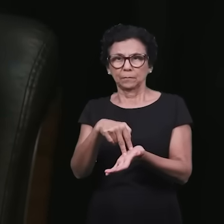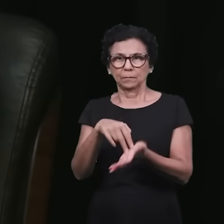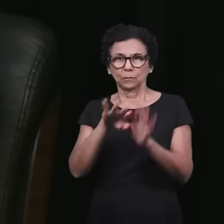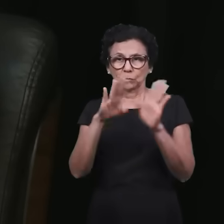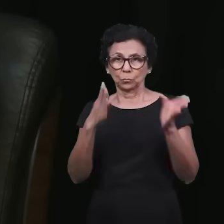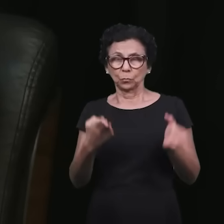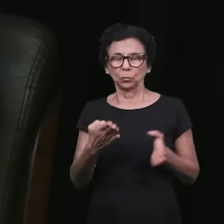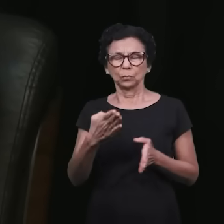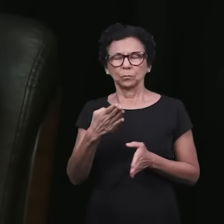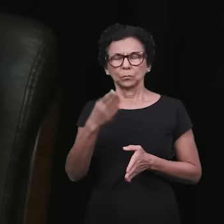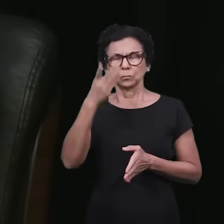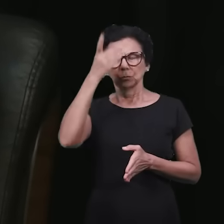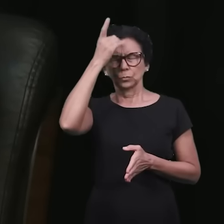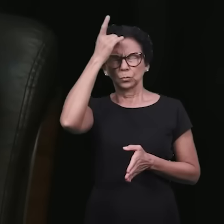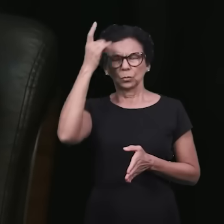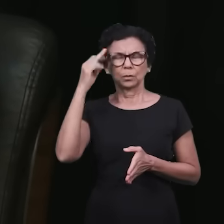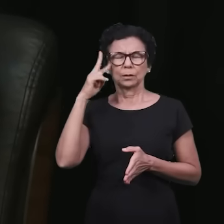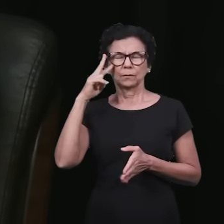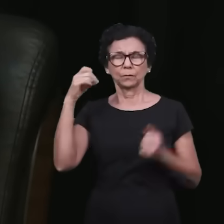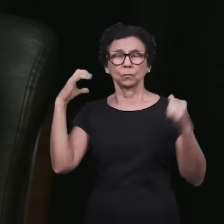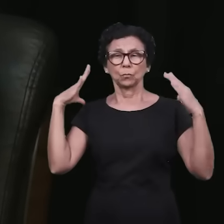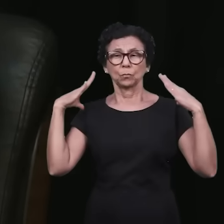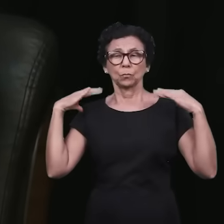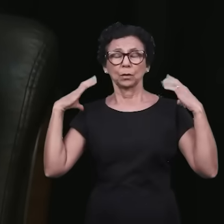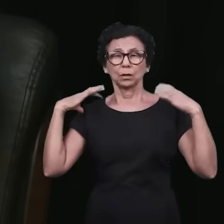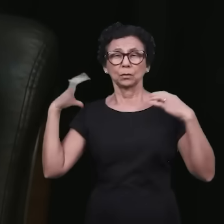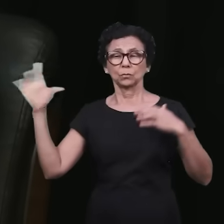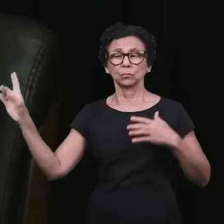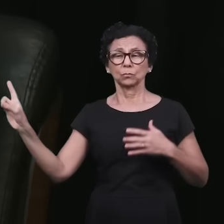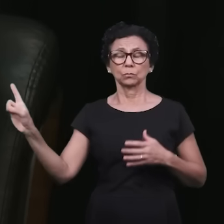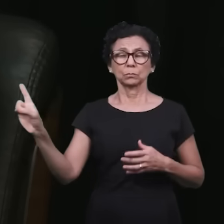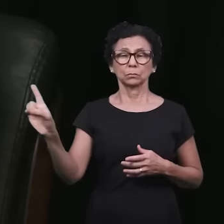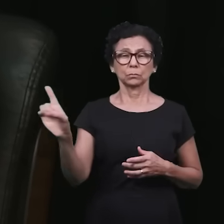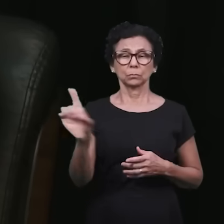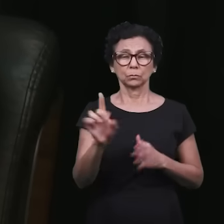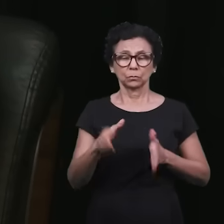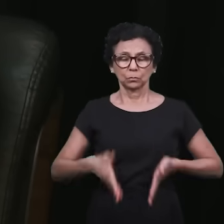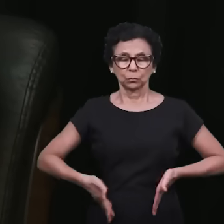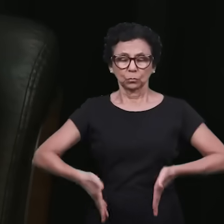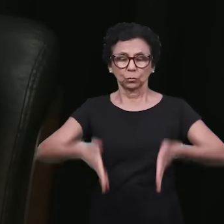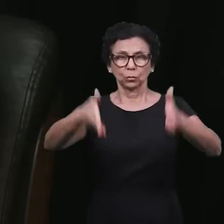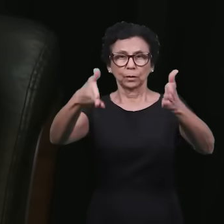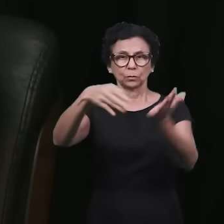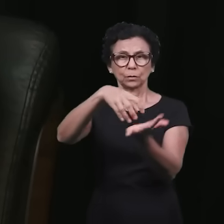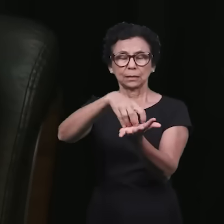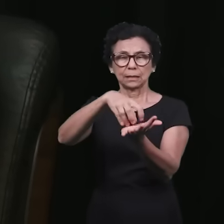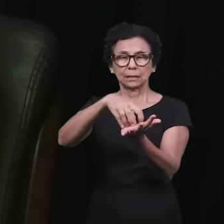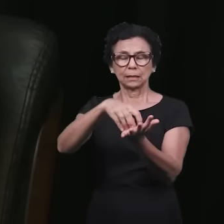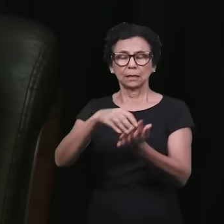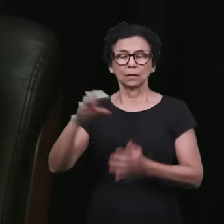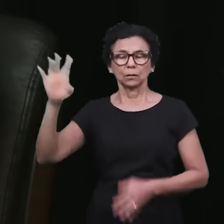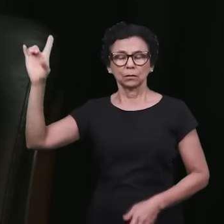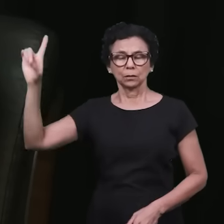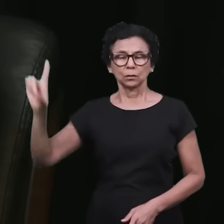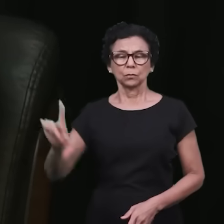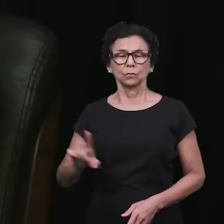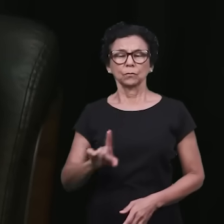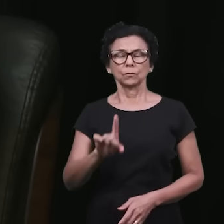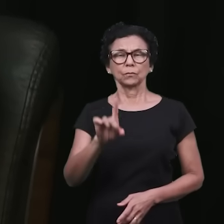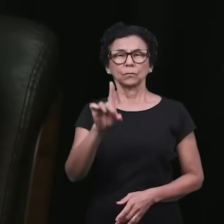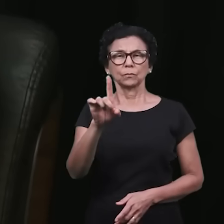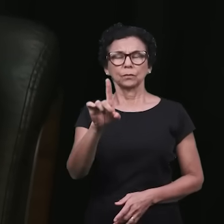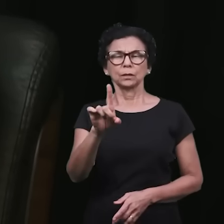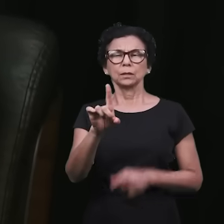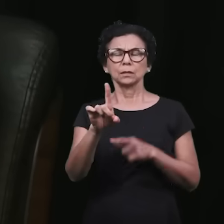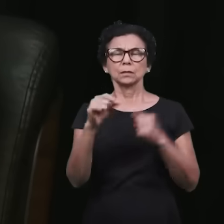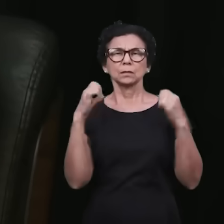viu que um anjo, ele via ali no meio do corredor, no corredor central, com uma coroa. Ele começou a quebrantar. Ele falou: